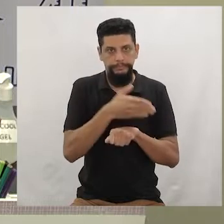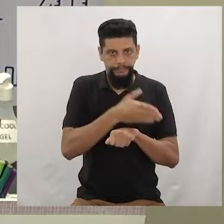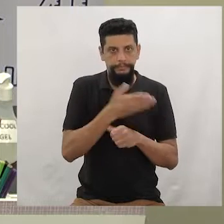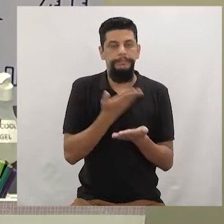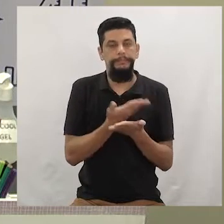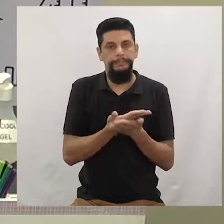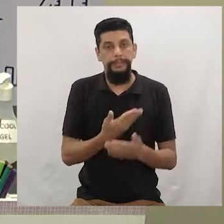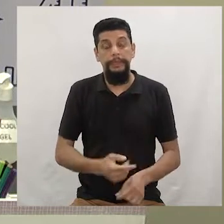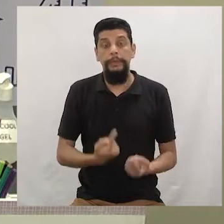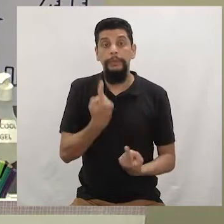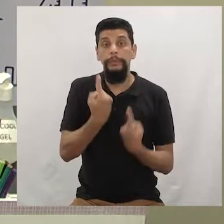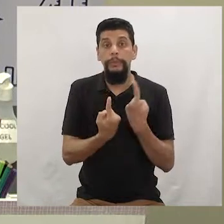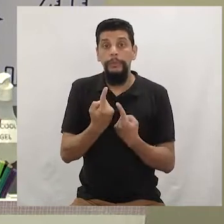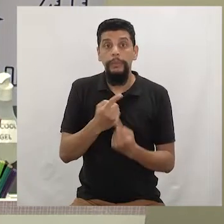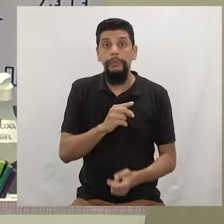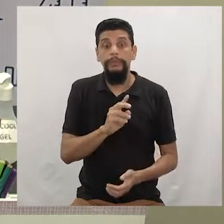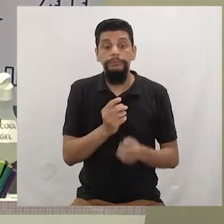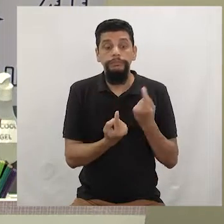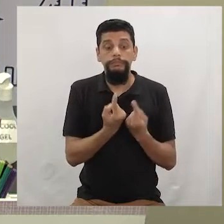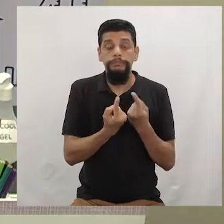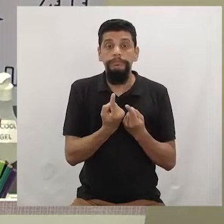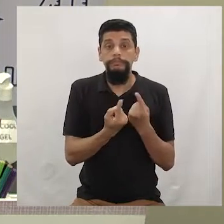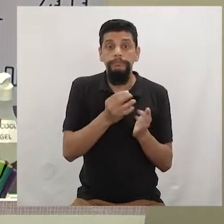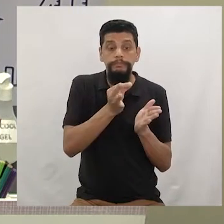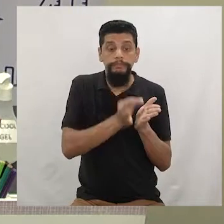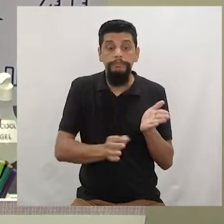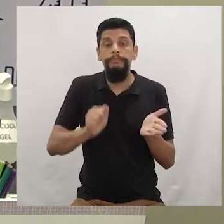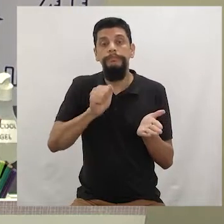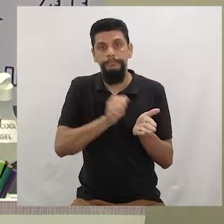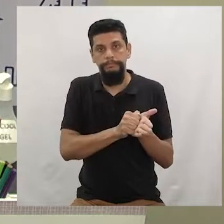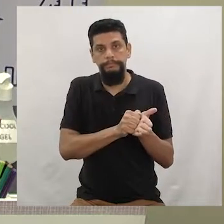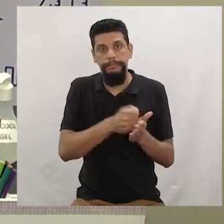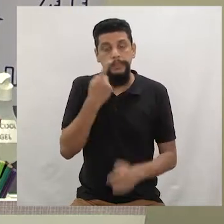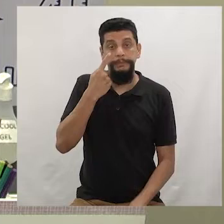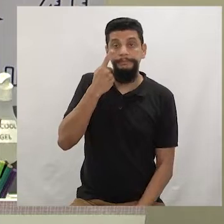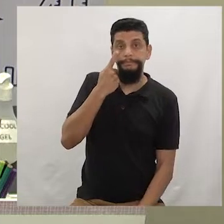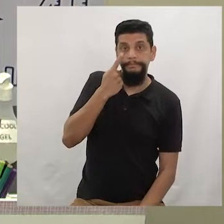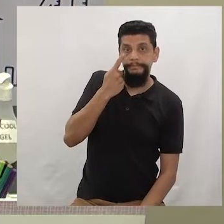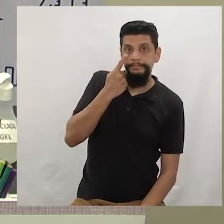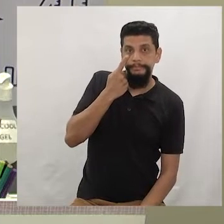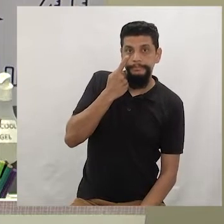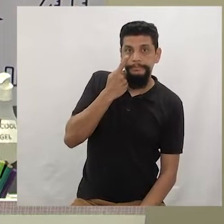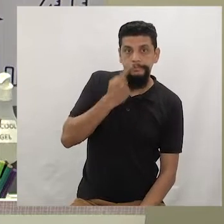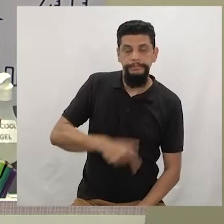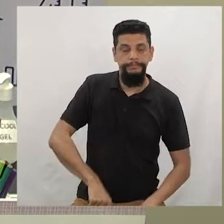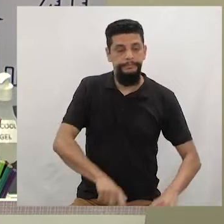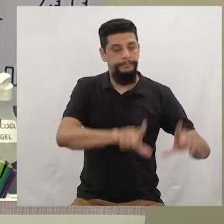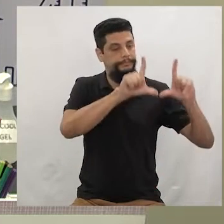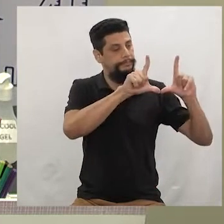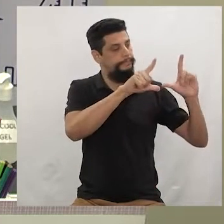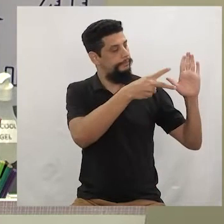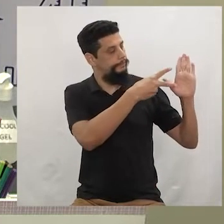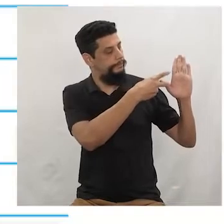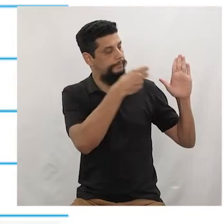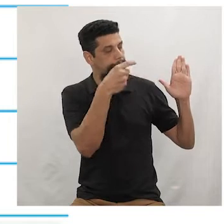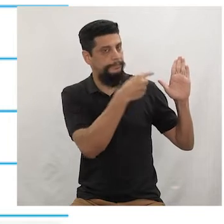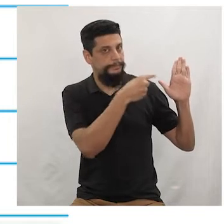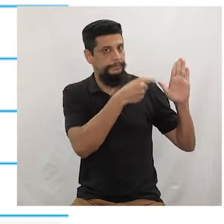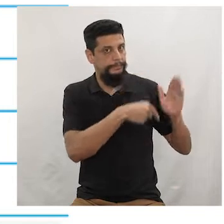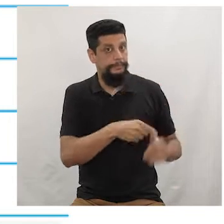aula. Então, vamos lá? Qual é o nosso registro? Vejam lá, na